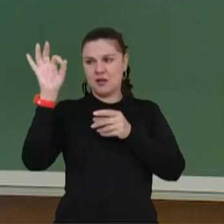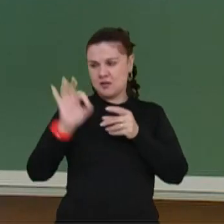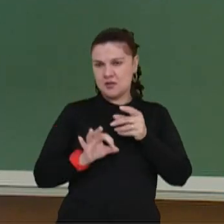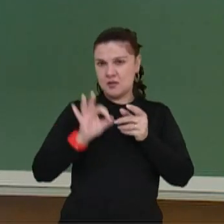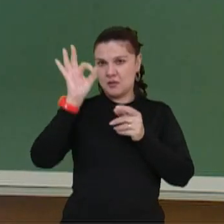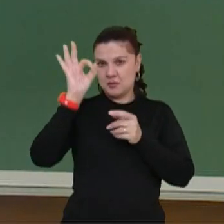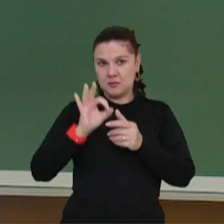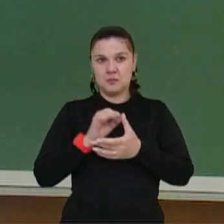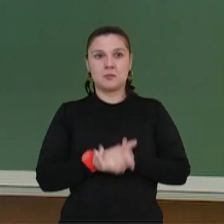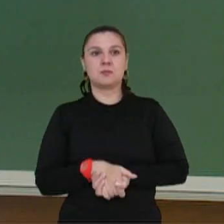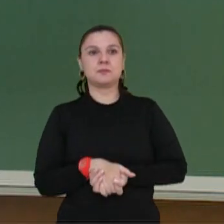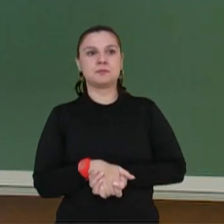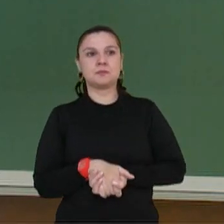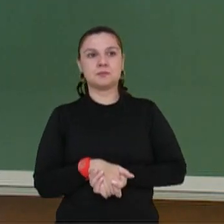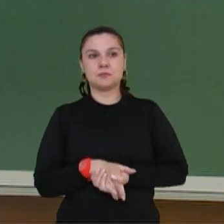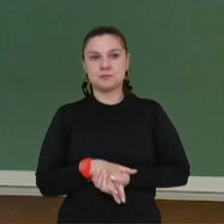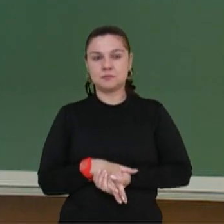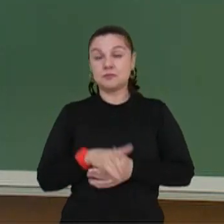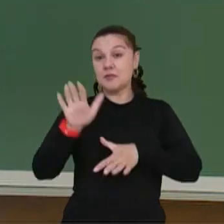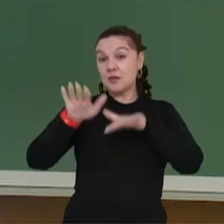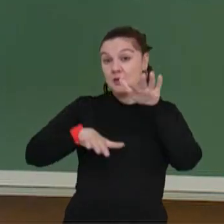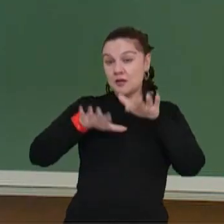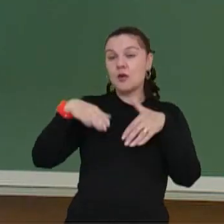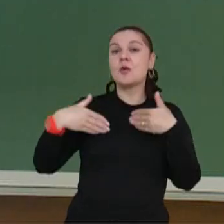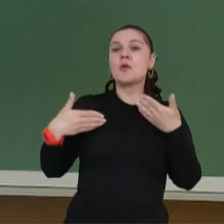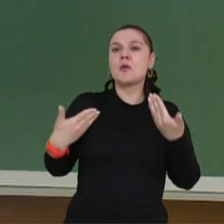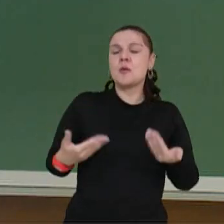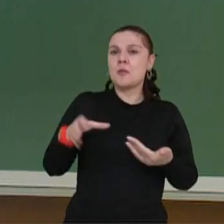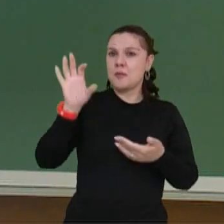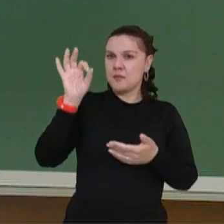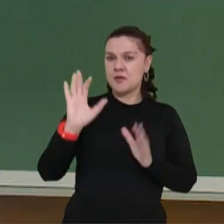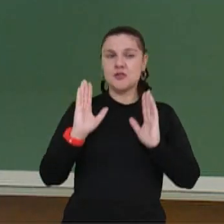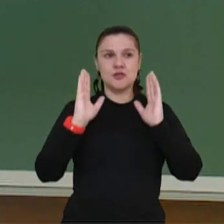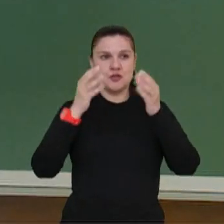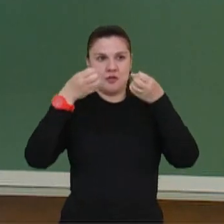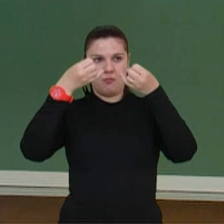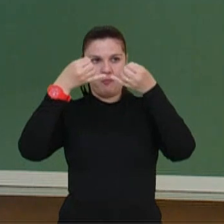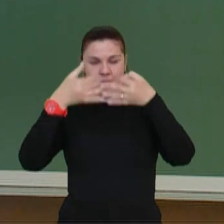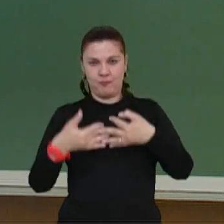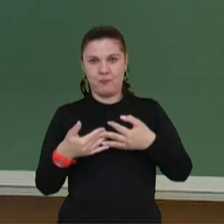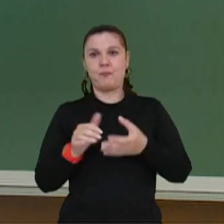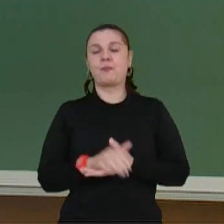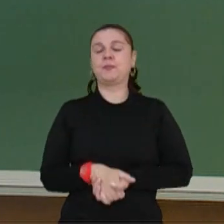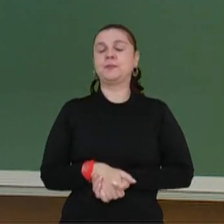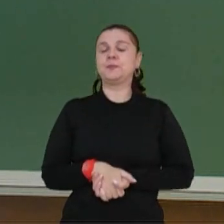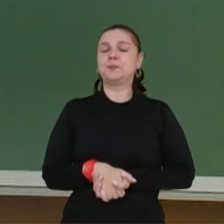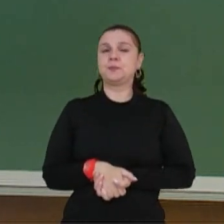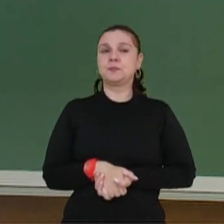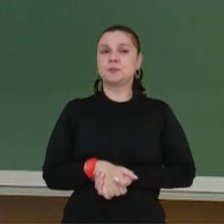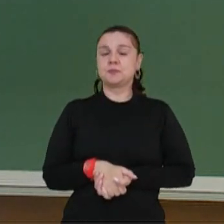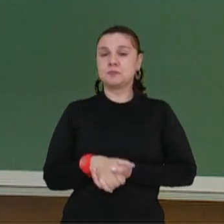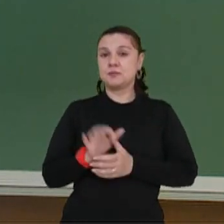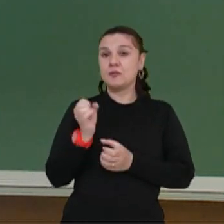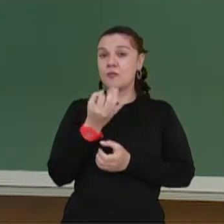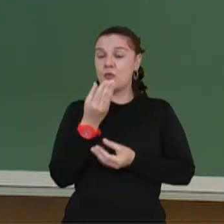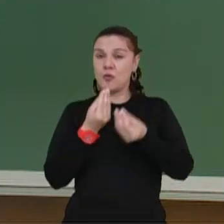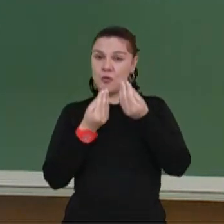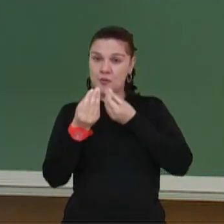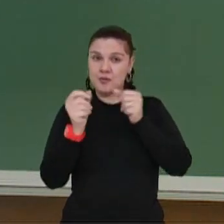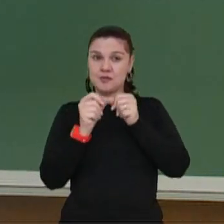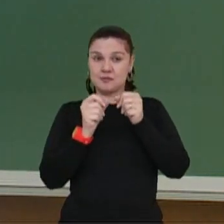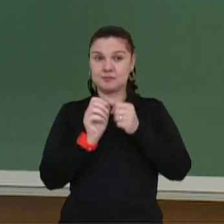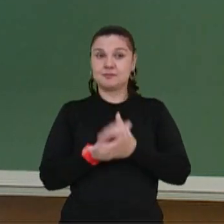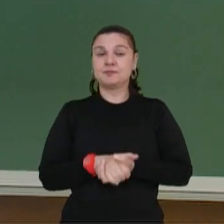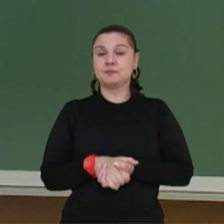ali da frequência relativa? Nós já comentamos o caso, né, das frequências relativas